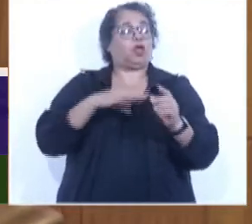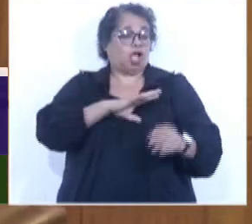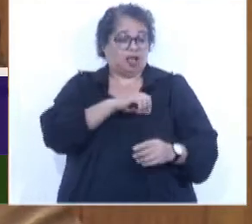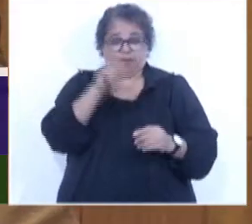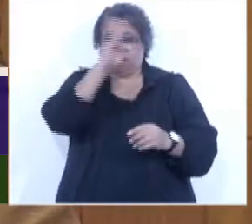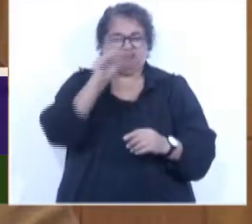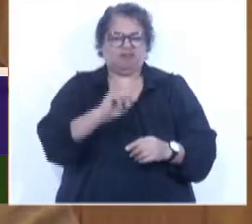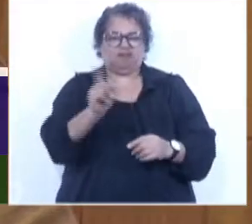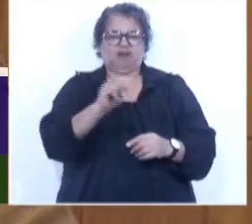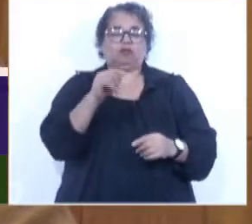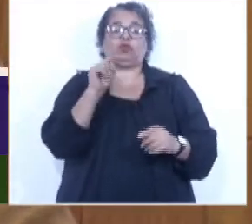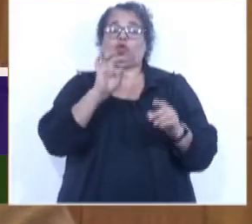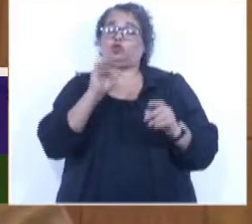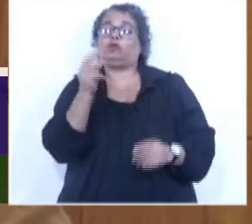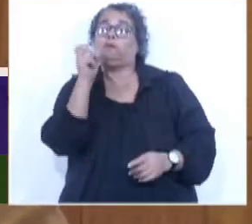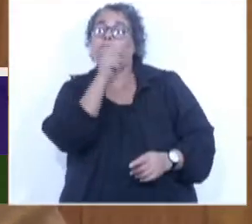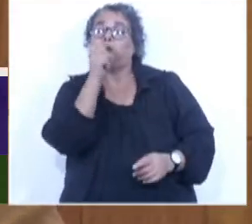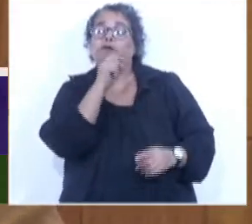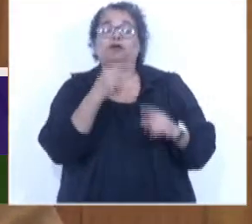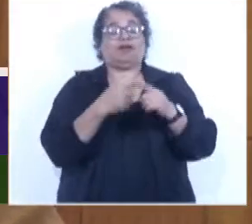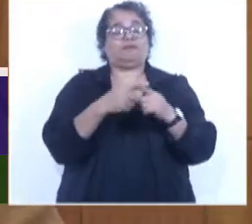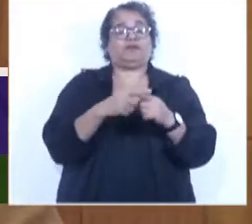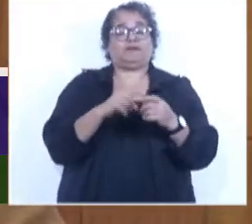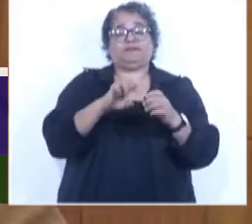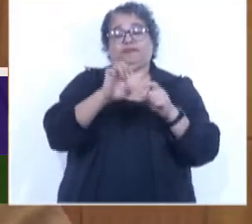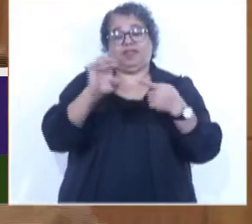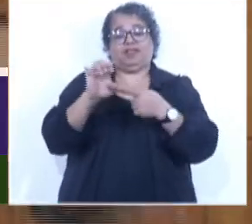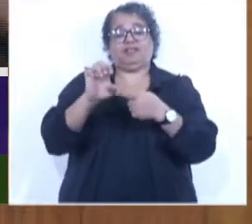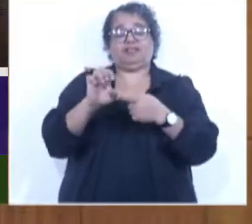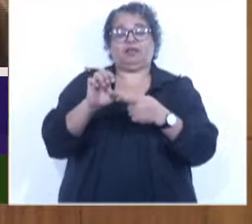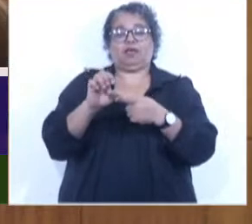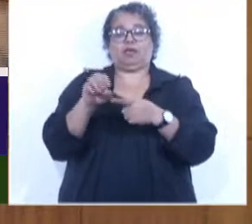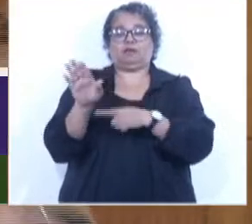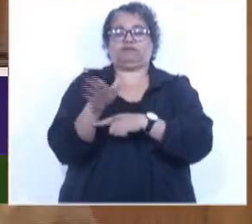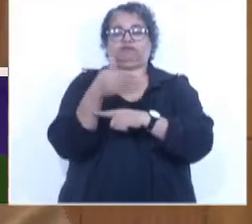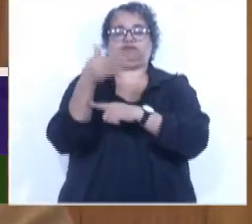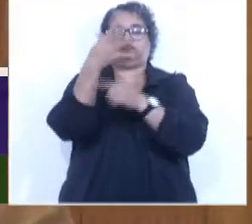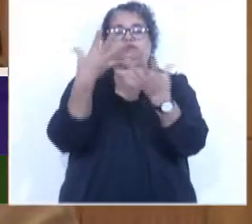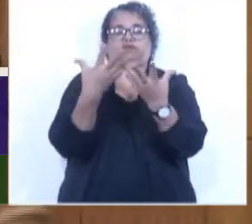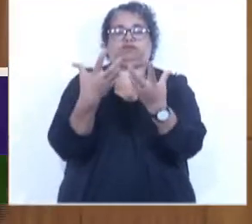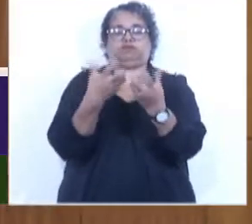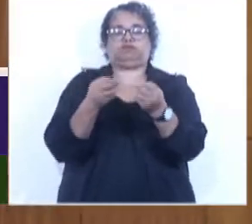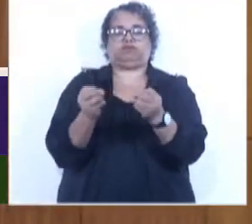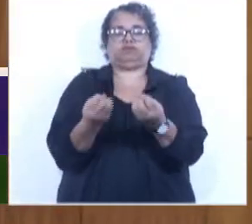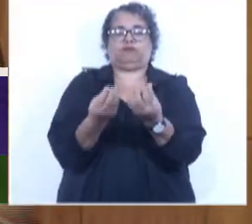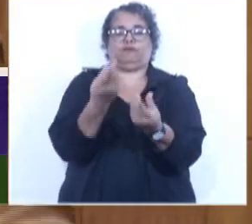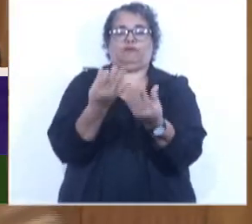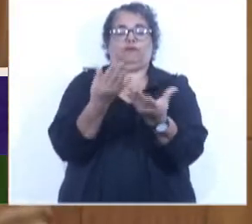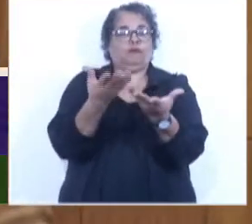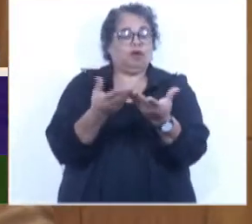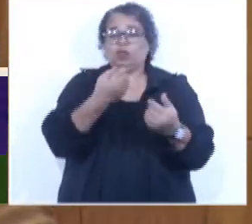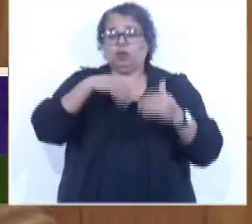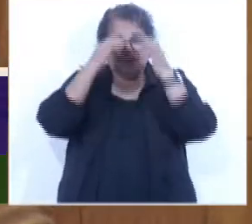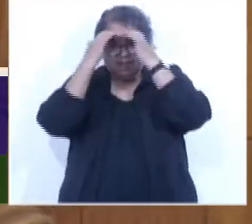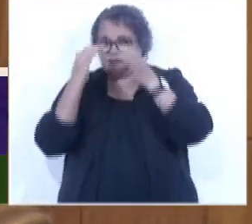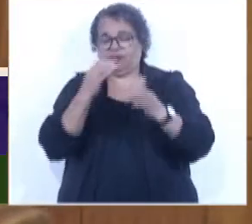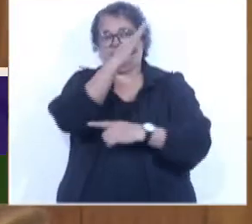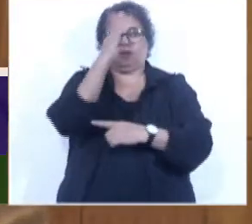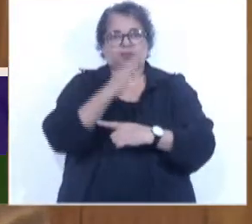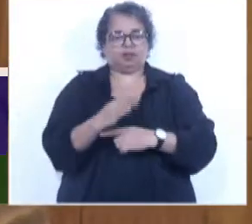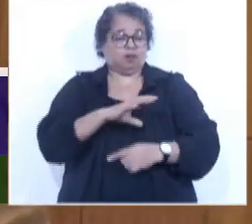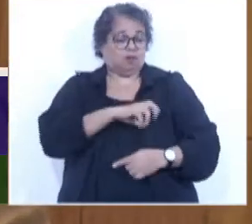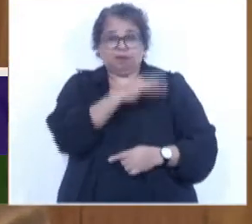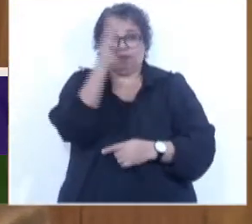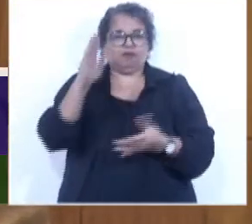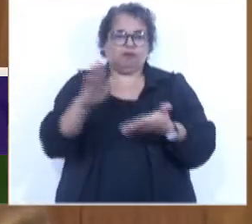vimos vários vídeos onde a esquerda comunista tem queimado bandeiras do Brasil nunca tiveram amor pela Pátria nunca respeitaram a nossa nação sempre